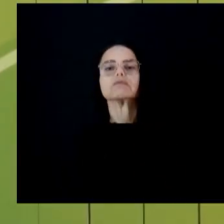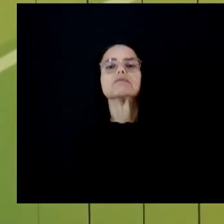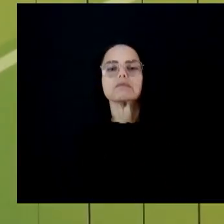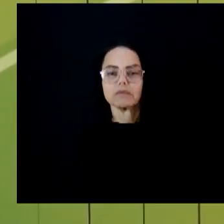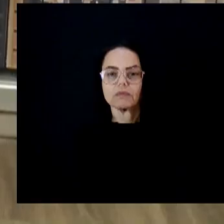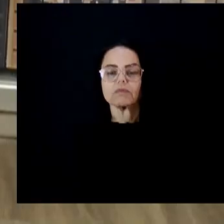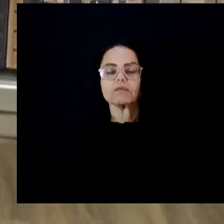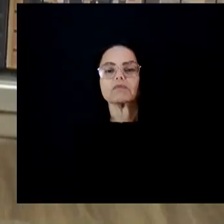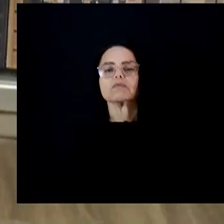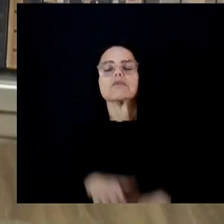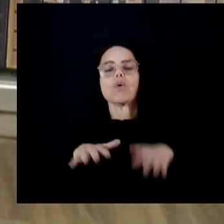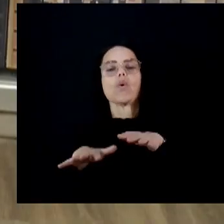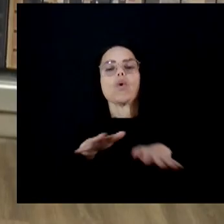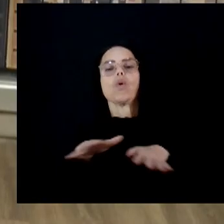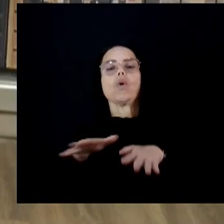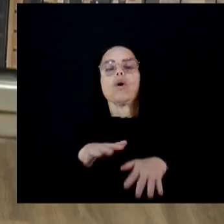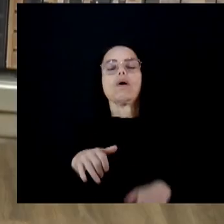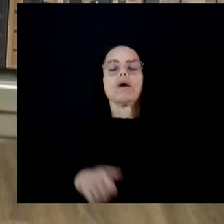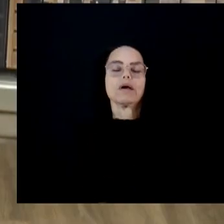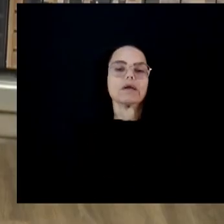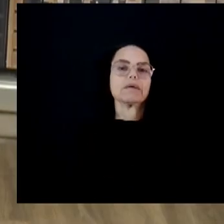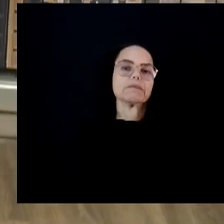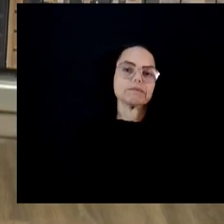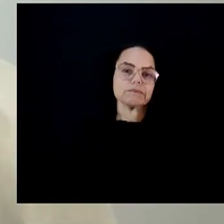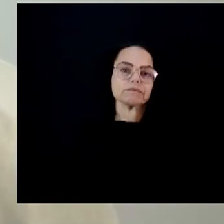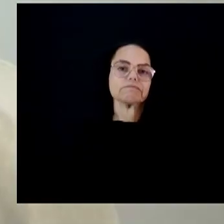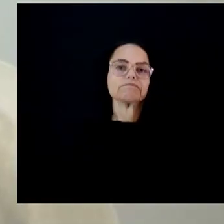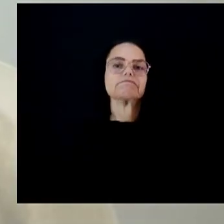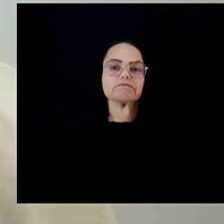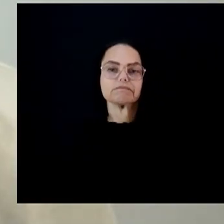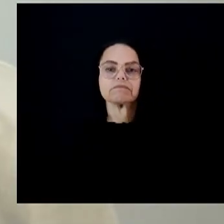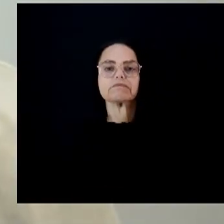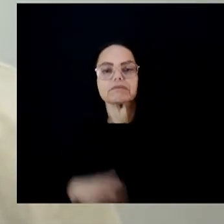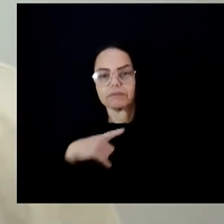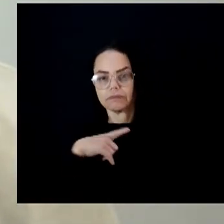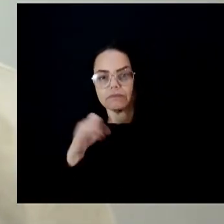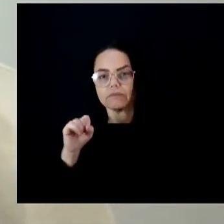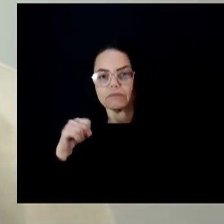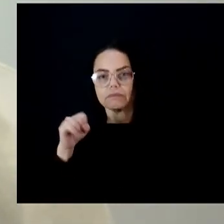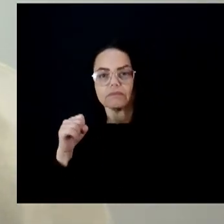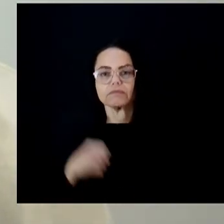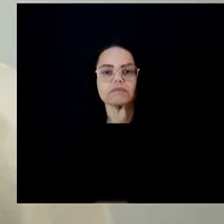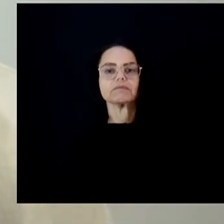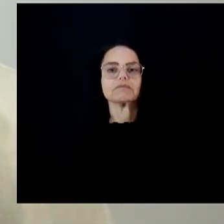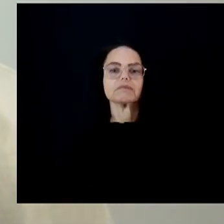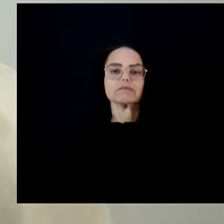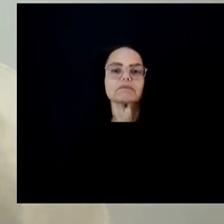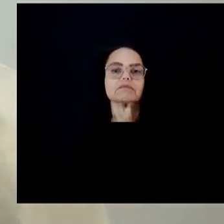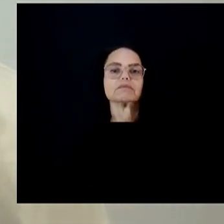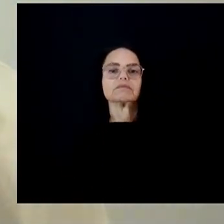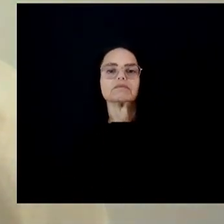tremores, mais do que outros? Tem regiões sensíveis, assim,